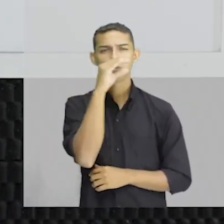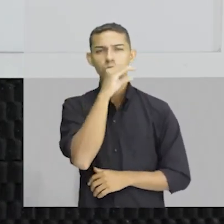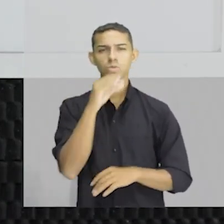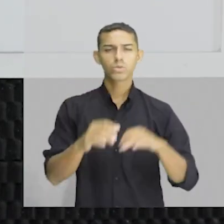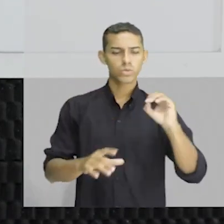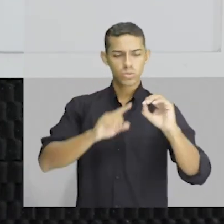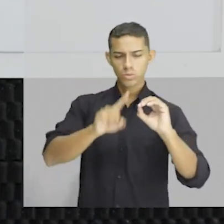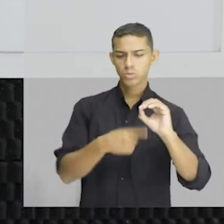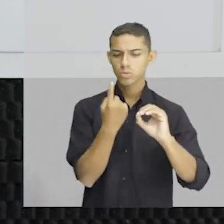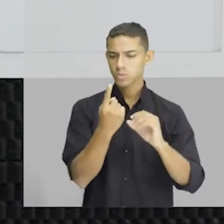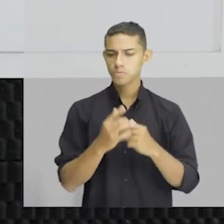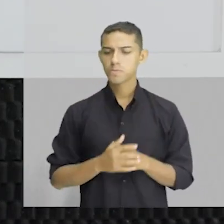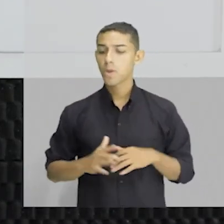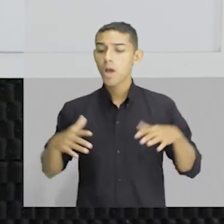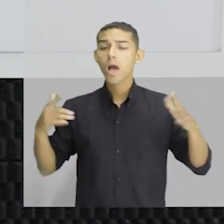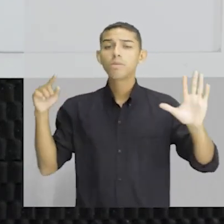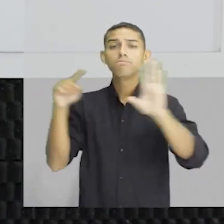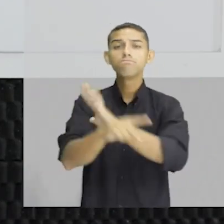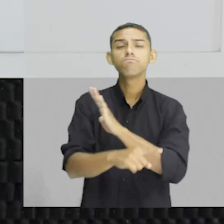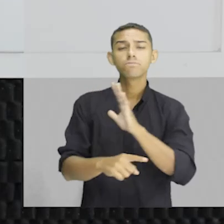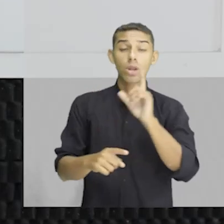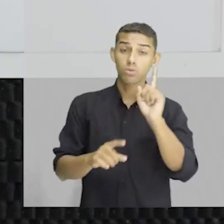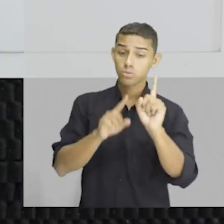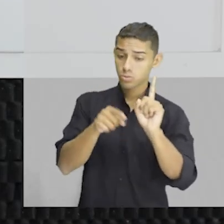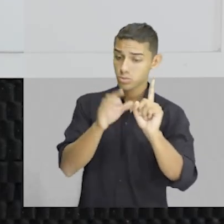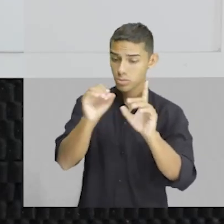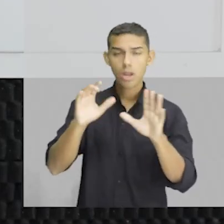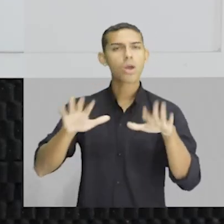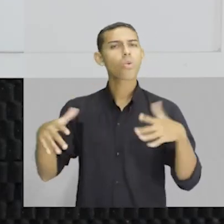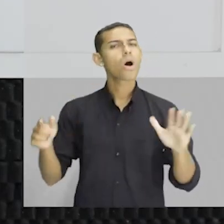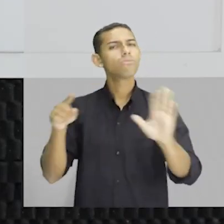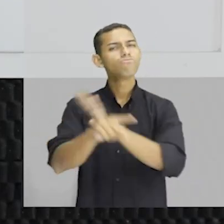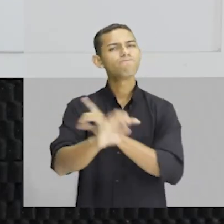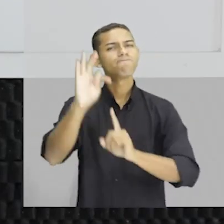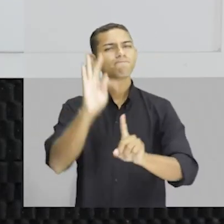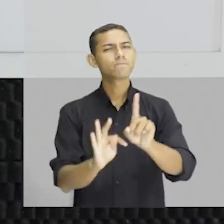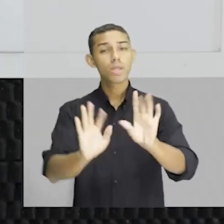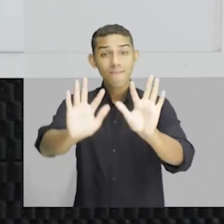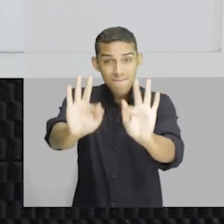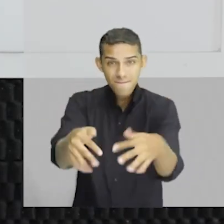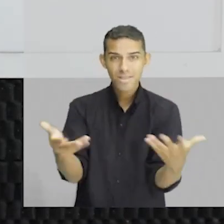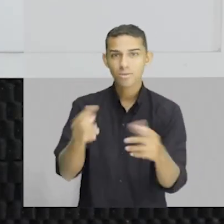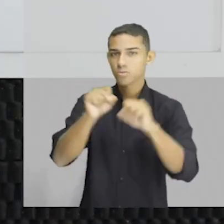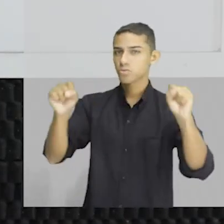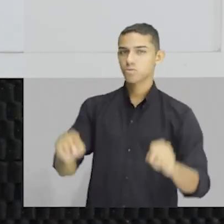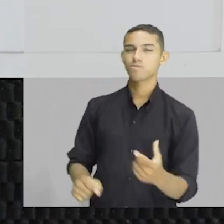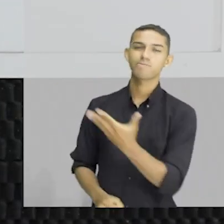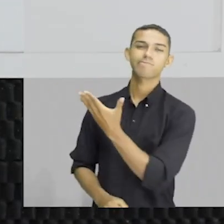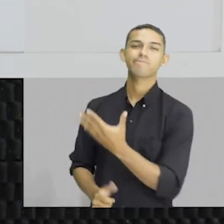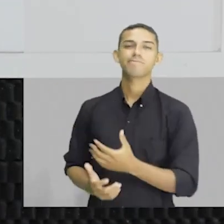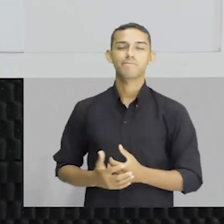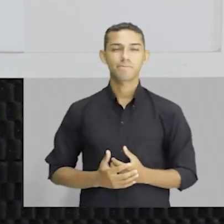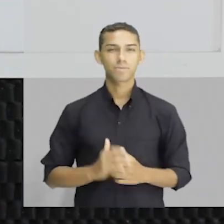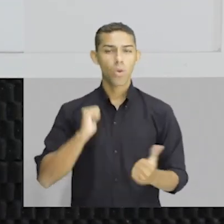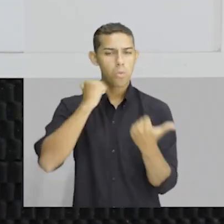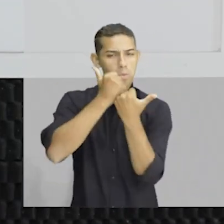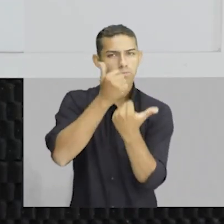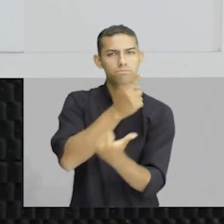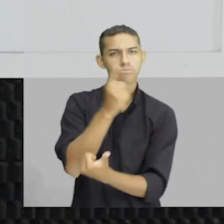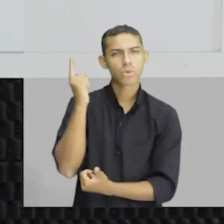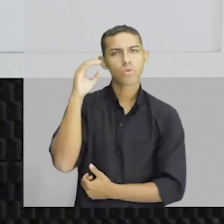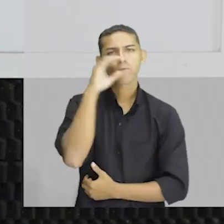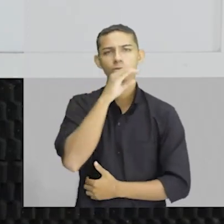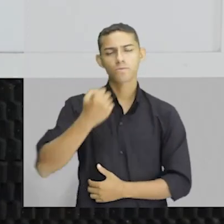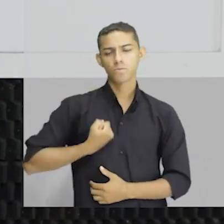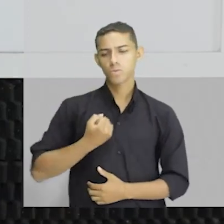pergunta é Qual vai ser a temperatura final aí do sistema tá vamos substituir os valores aqui